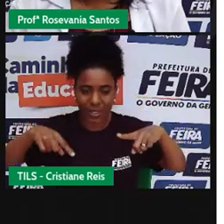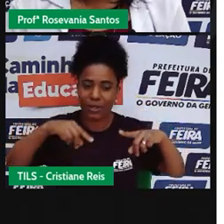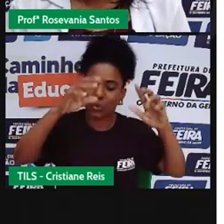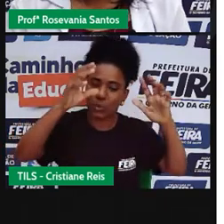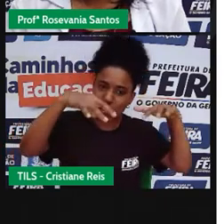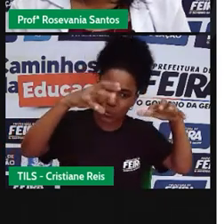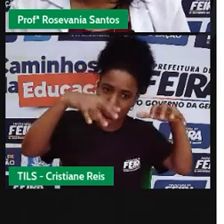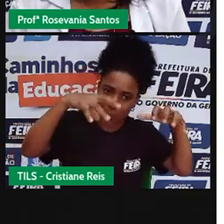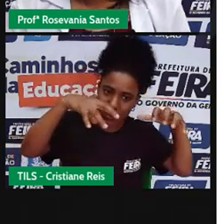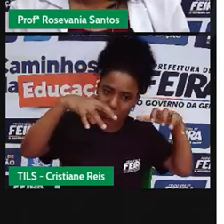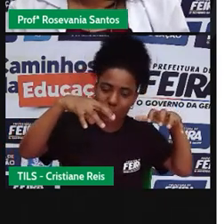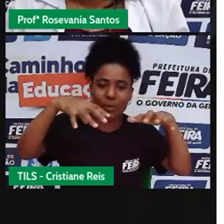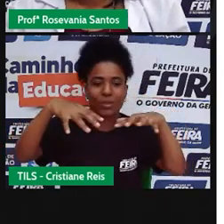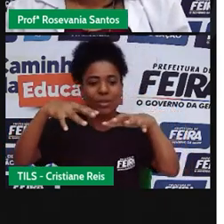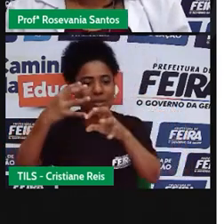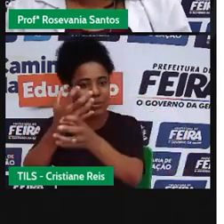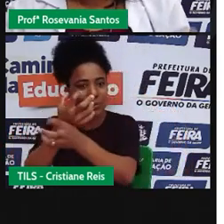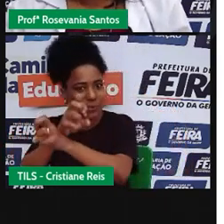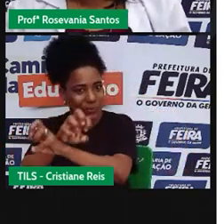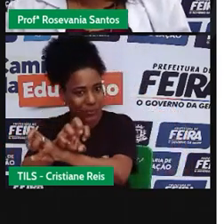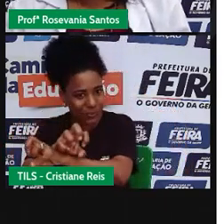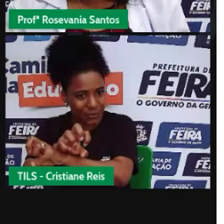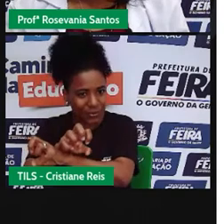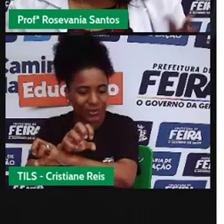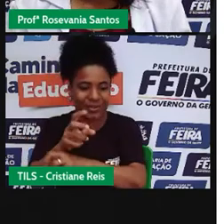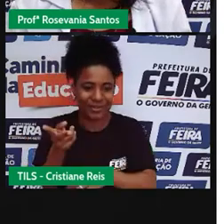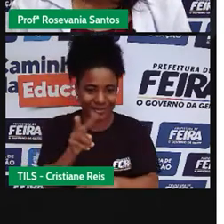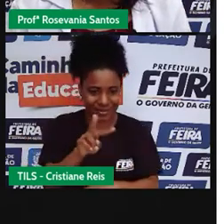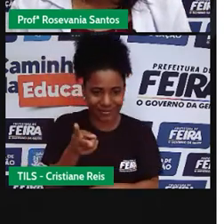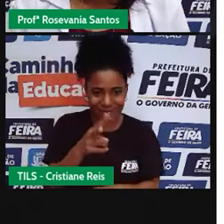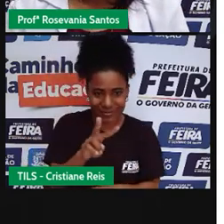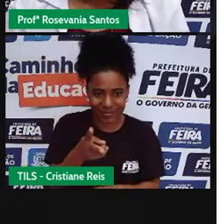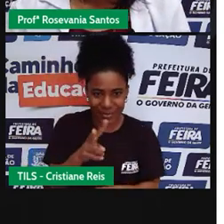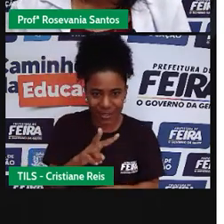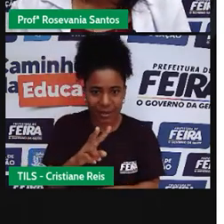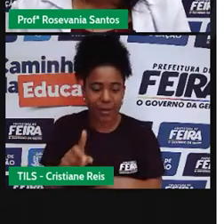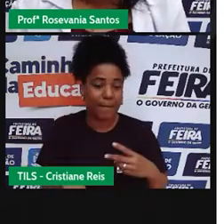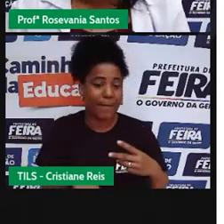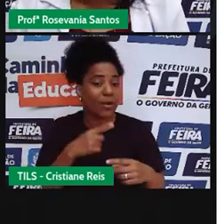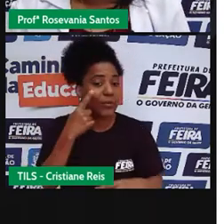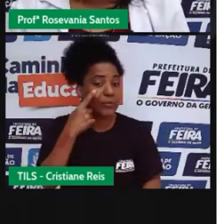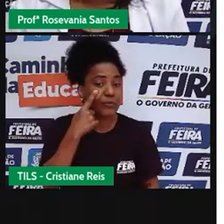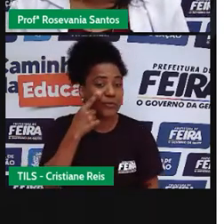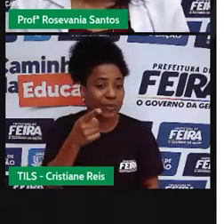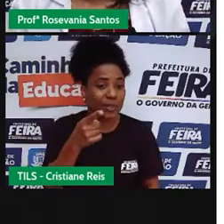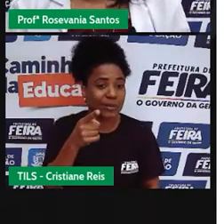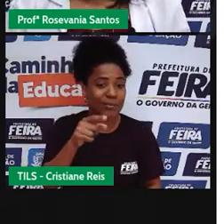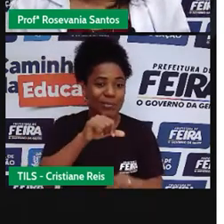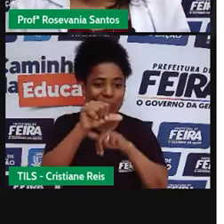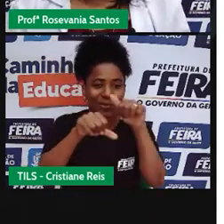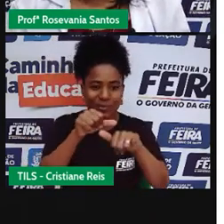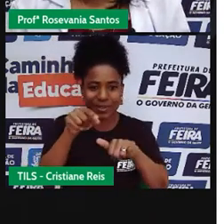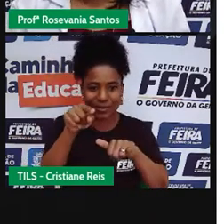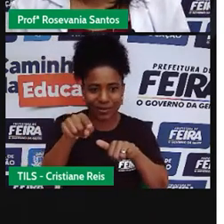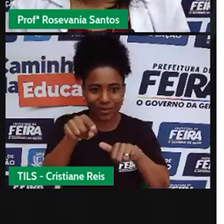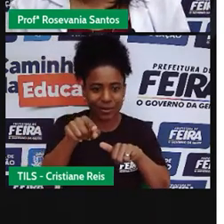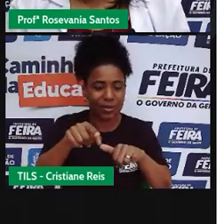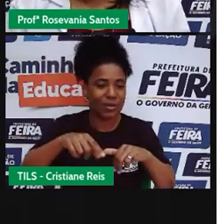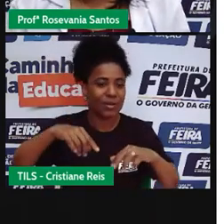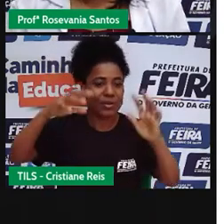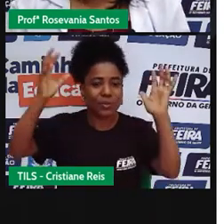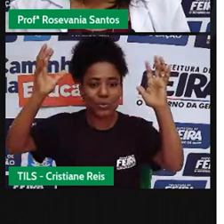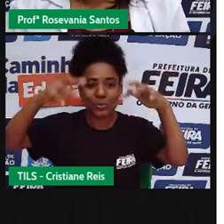né? Elas estão bem definidas o ano todo. O ano todo chove, não tem aquele período de escassez, né? Como a gente vai,